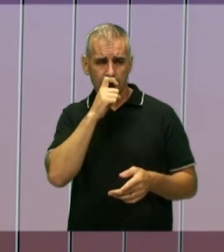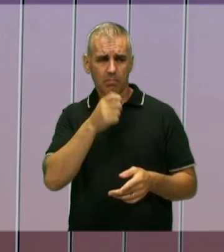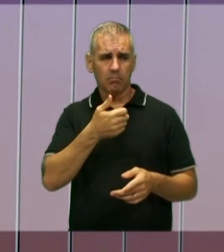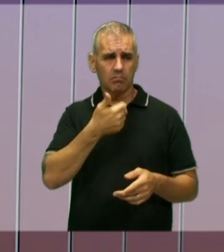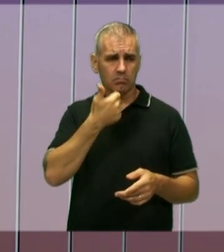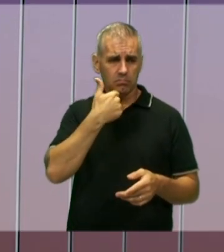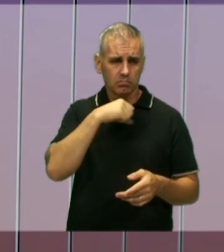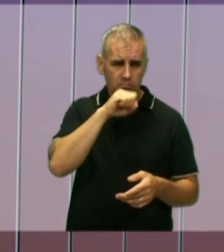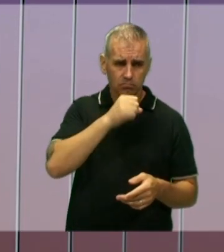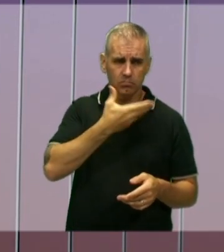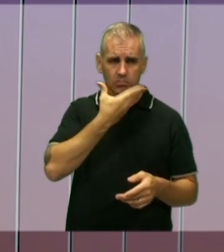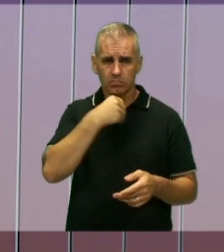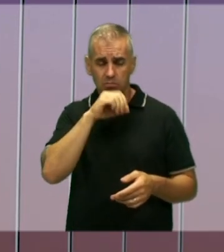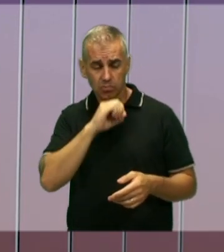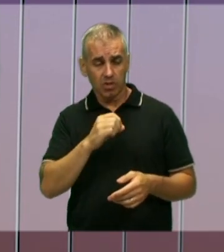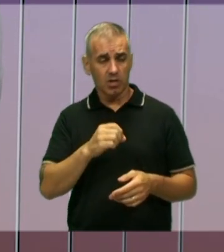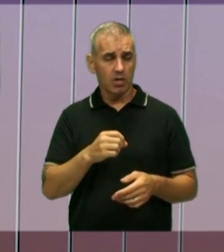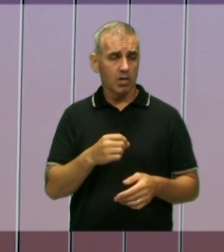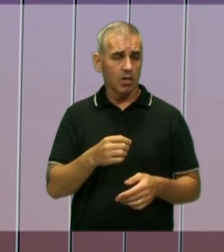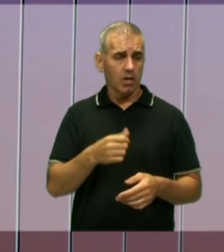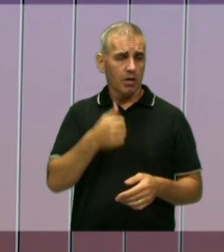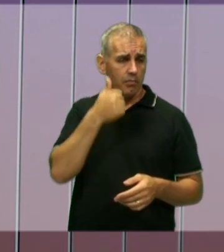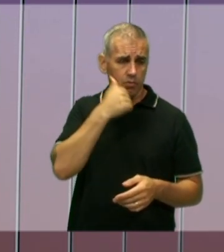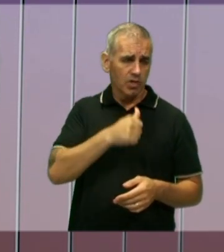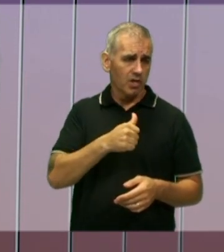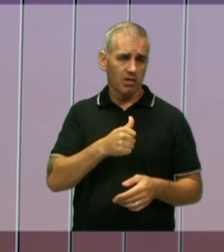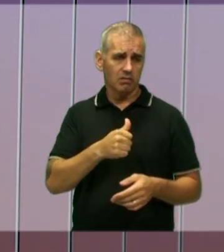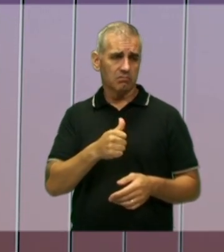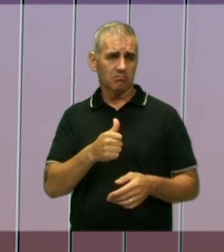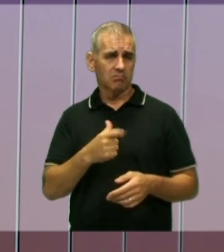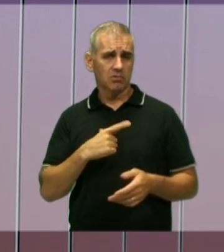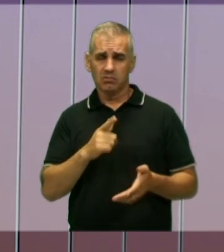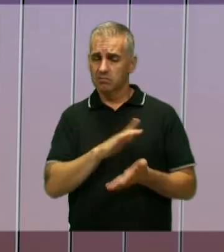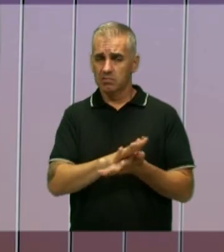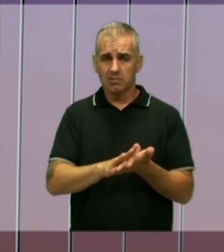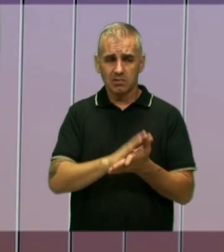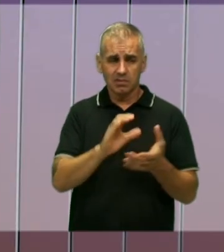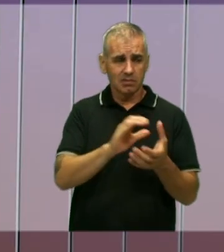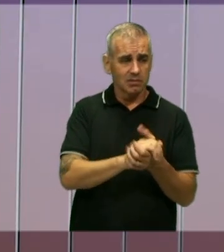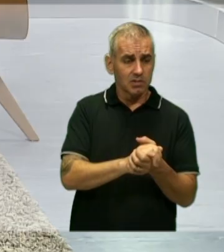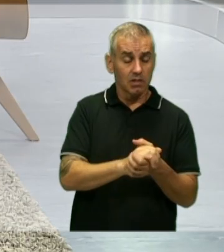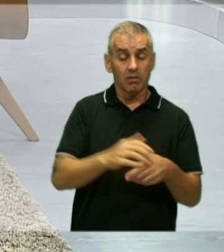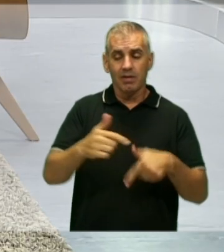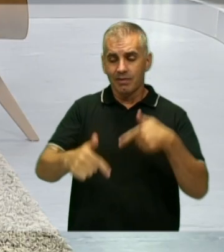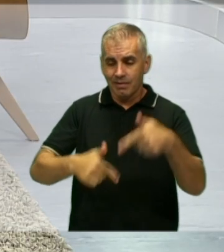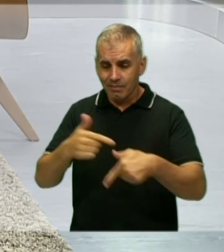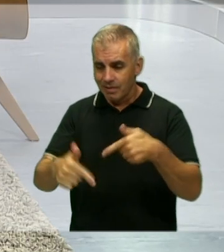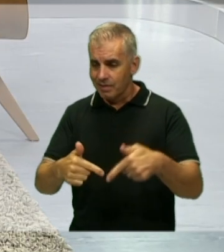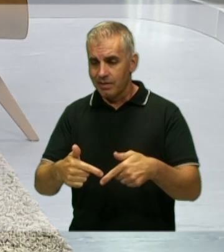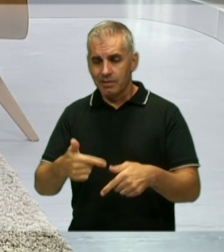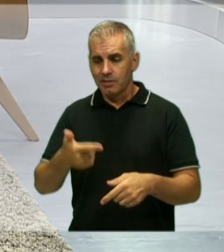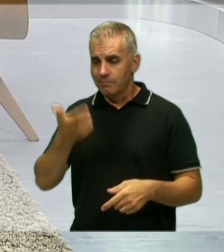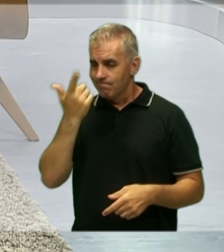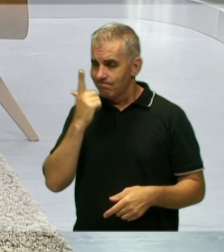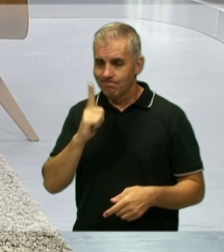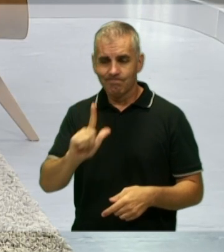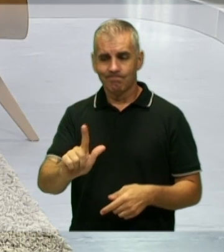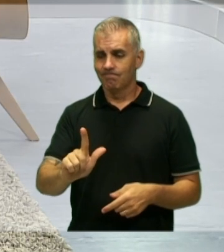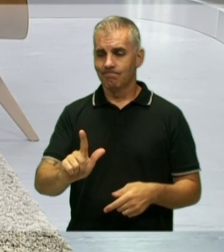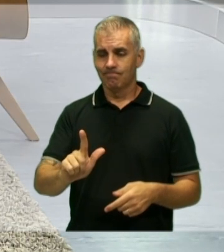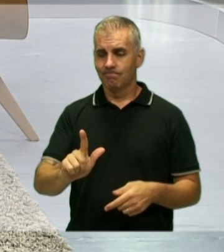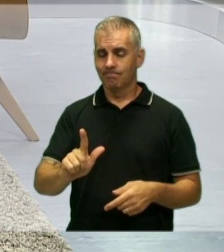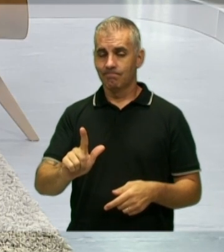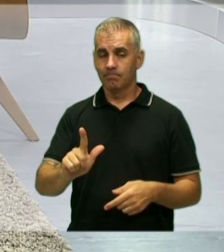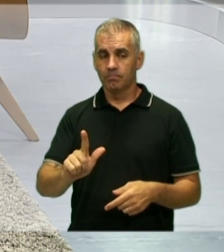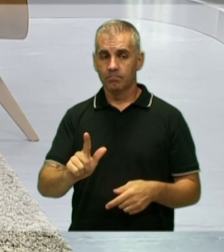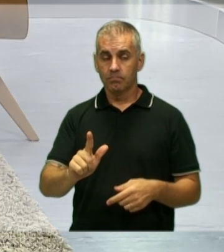que é uma viúva, que é uma separada, que tem 2, 3 filhos e ela trabalhando não consegue dar conta. Ela quer vencer na vida, mas a